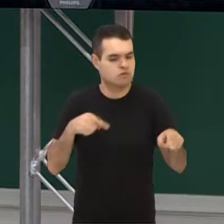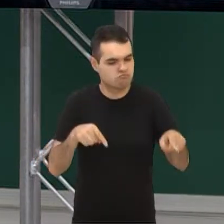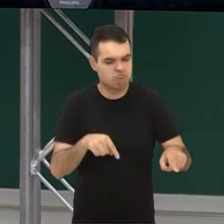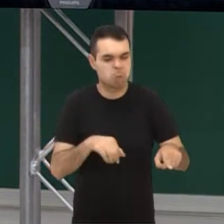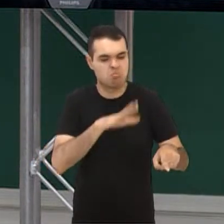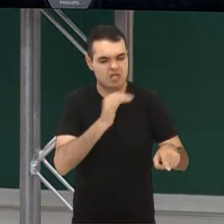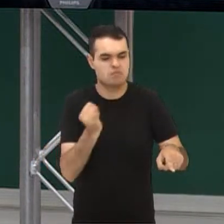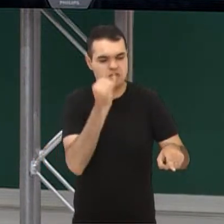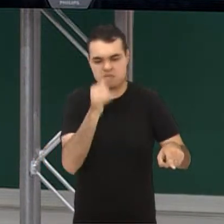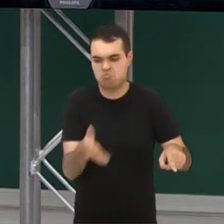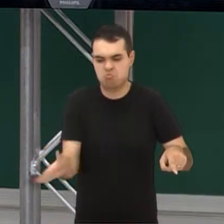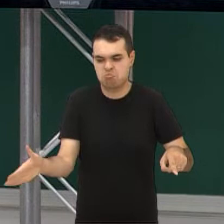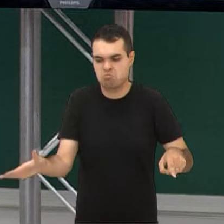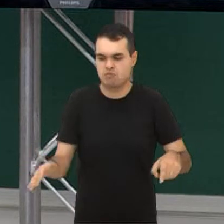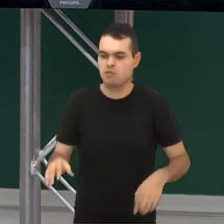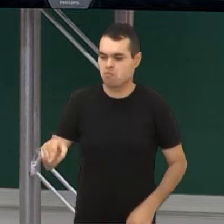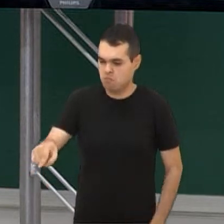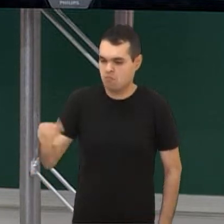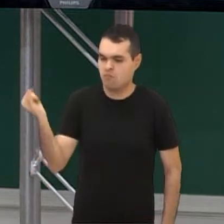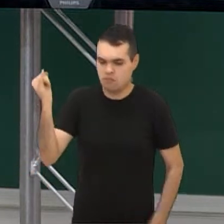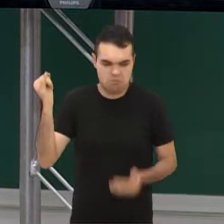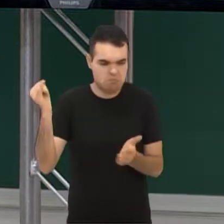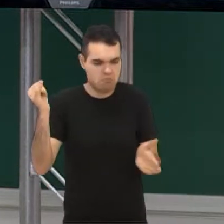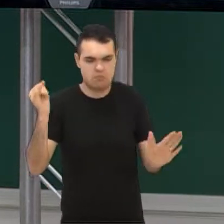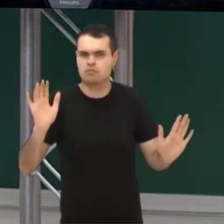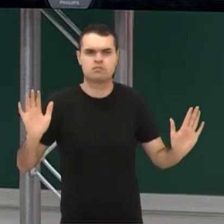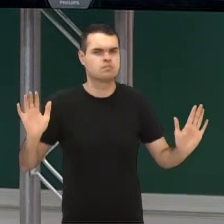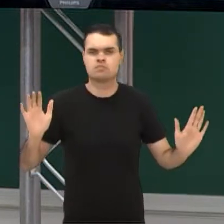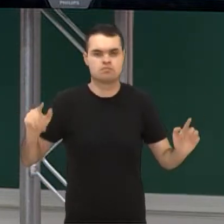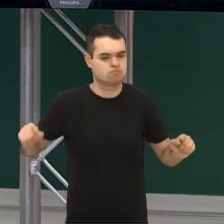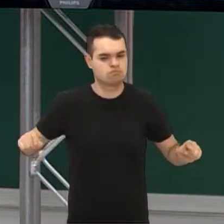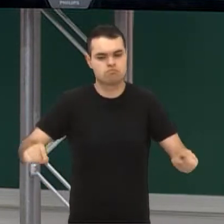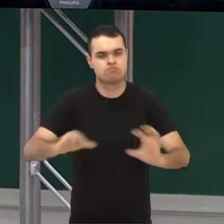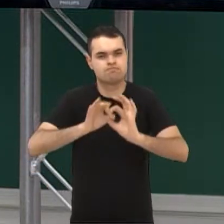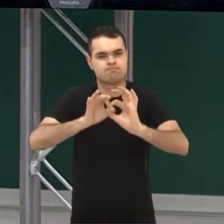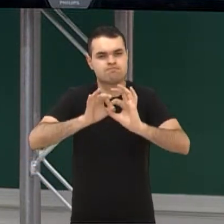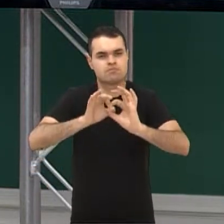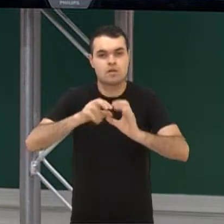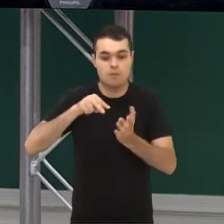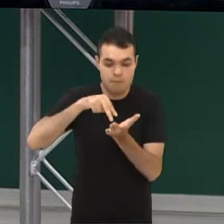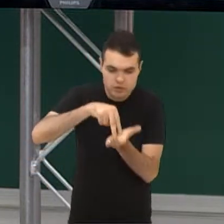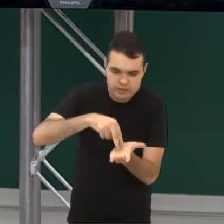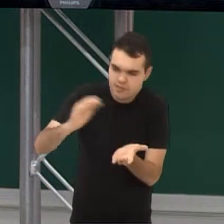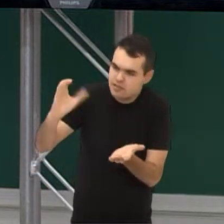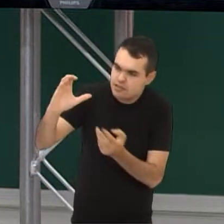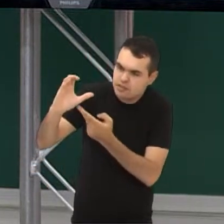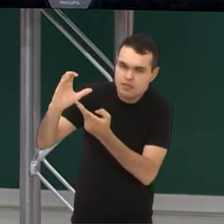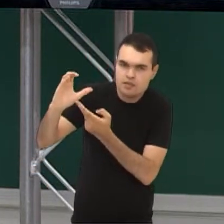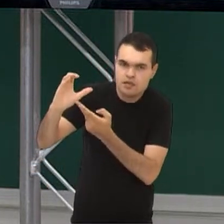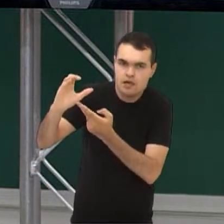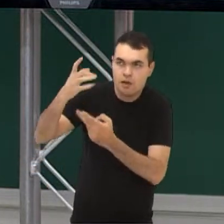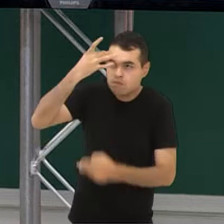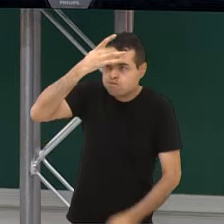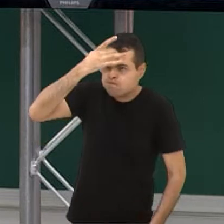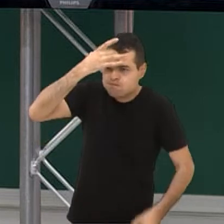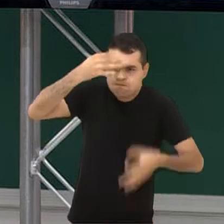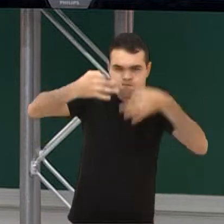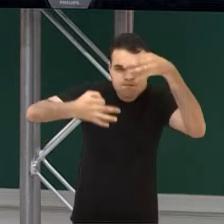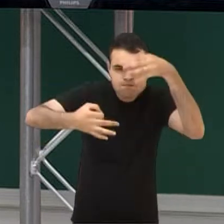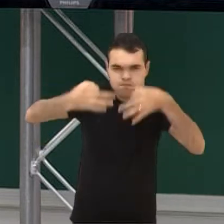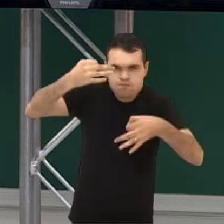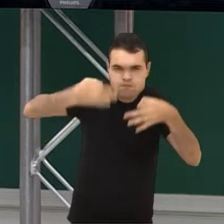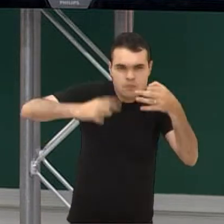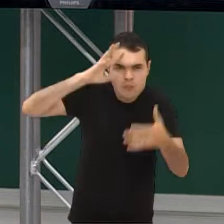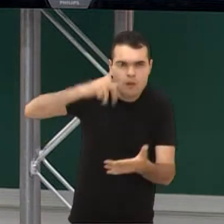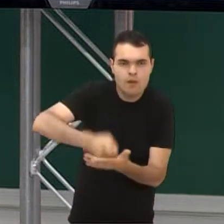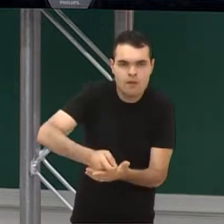menos importante ou fazer esse juízo de valor. Até porque no positivismo, se estamos falando de ciência, o juízo de valores sai um pouco de